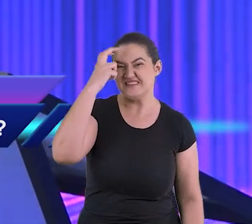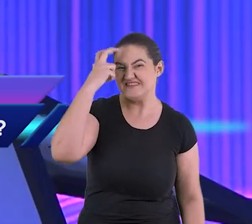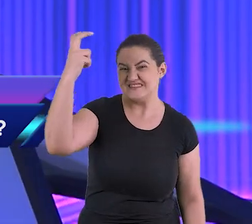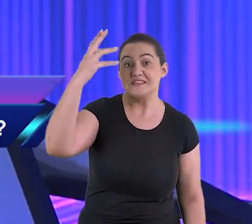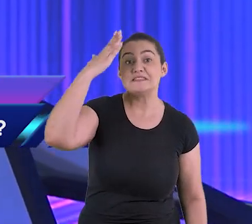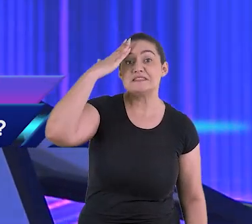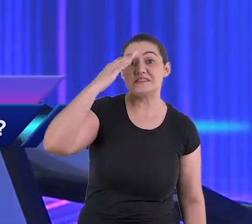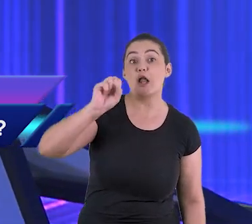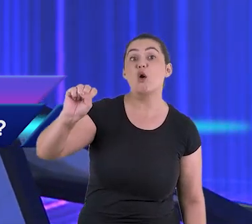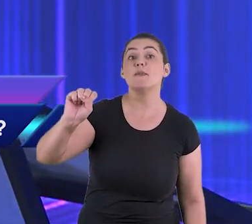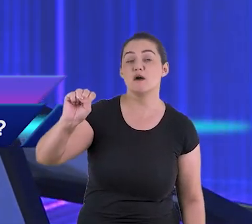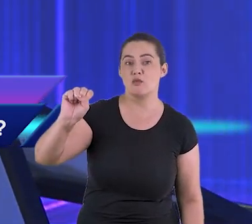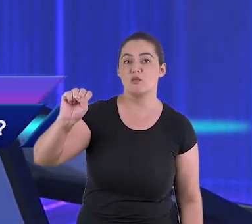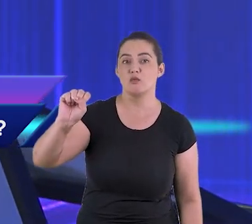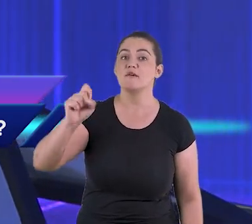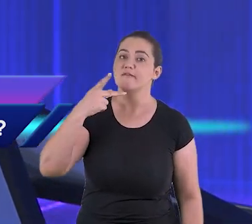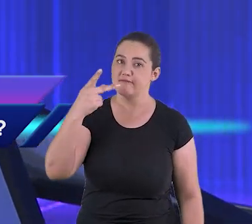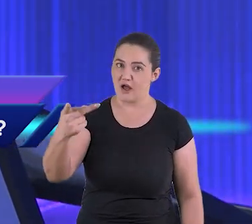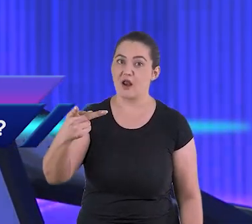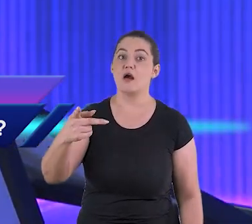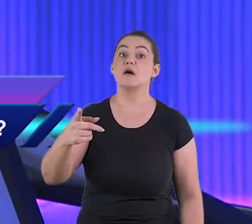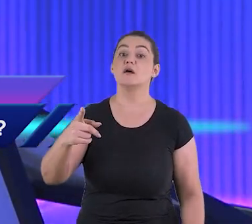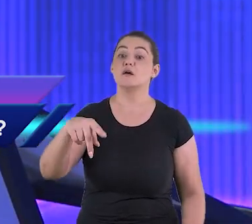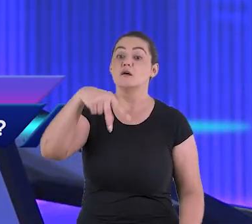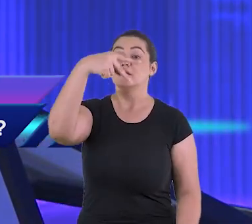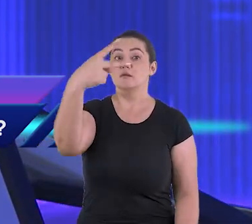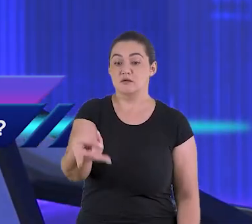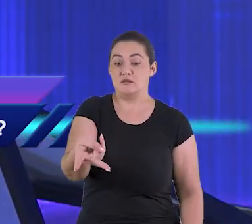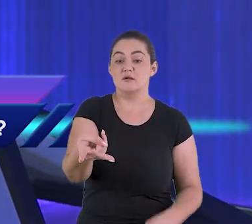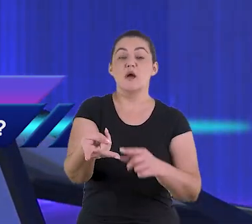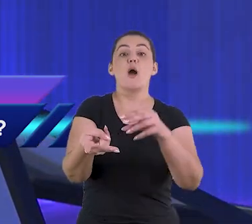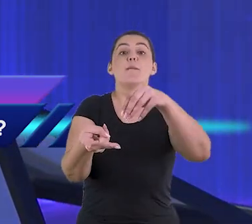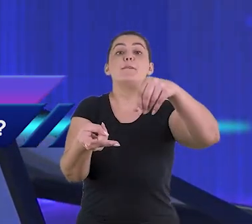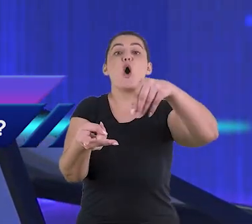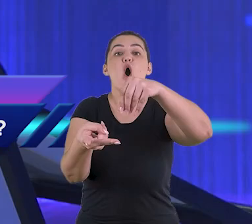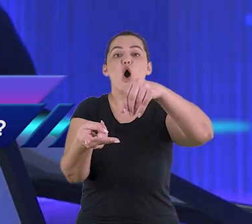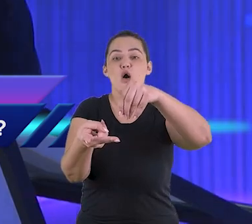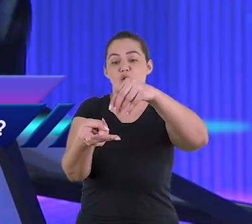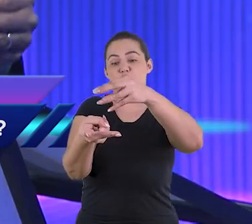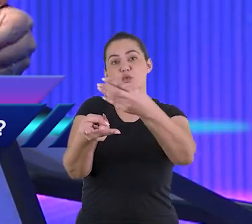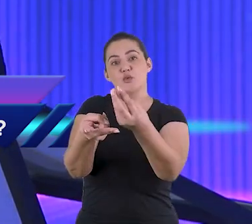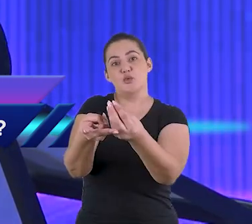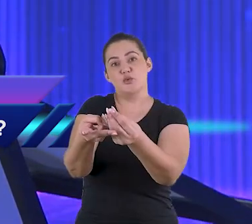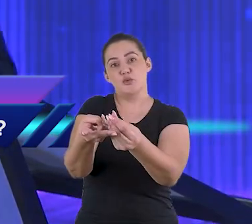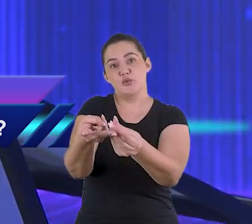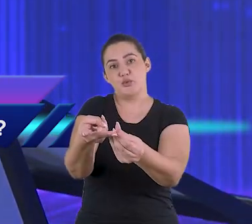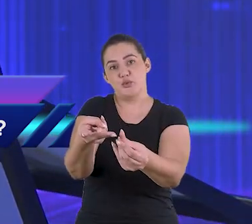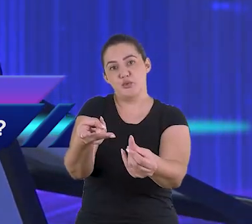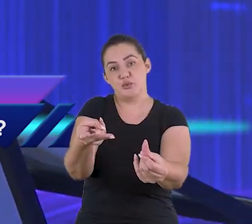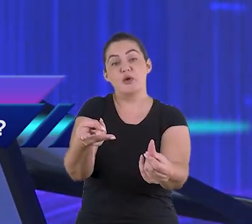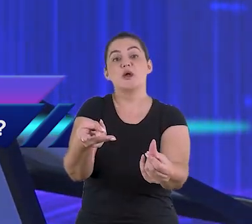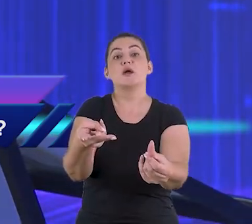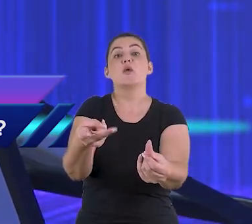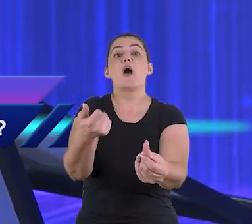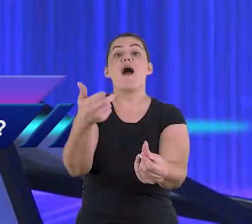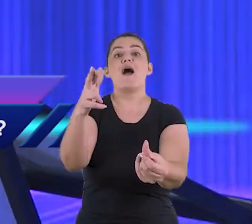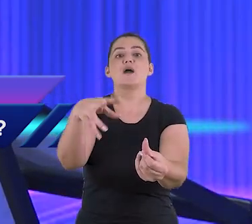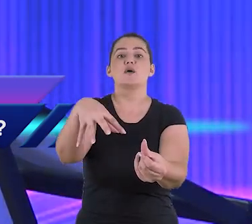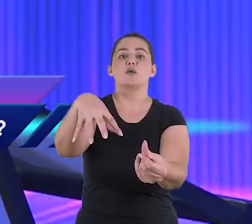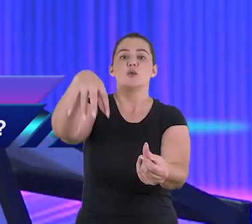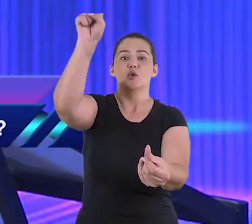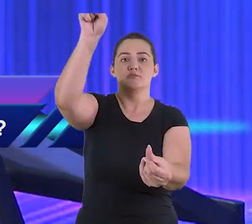história, Salomão, disse que quando a pessoa morre, o pó volta à terra de onde veio e o